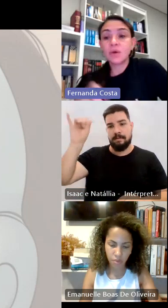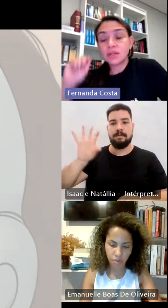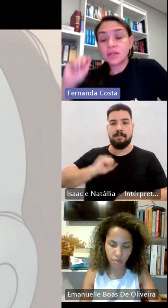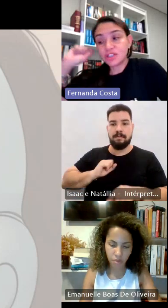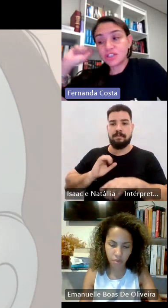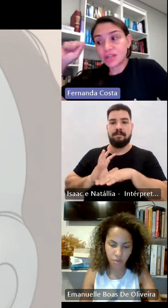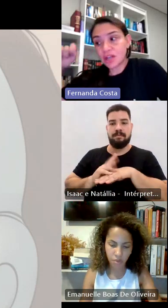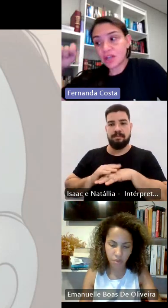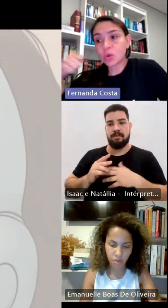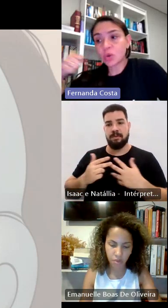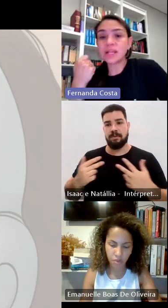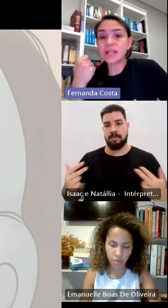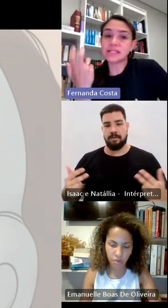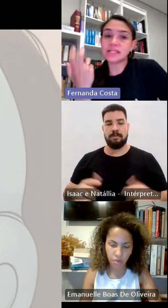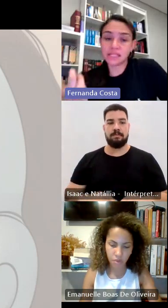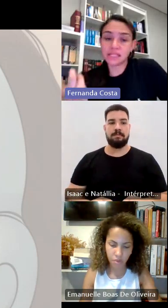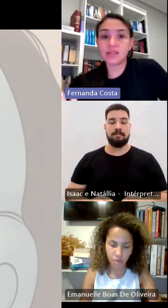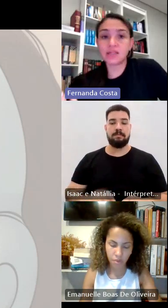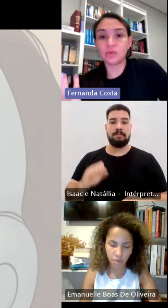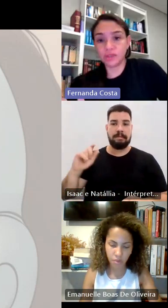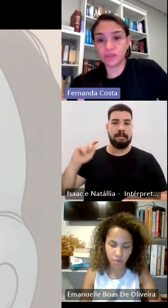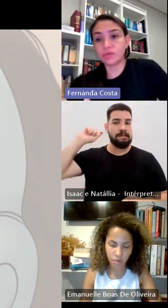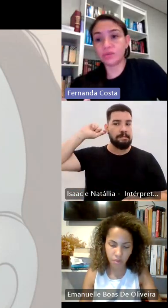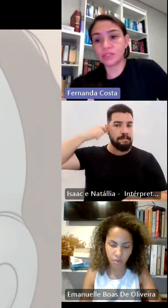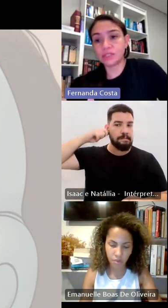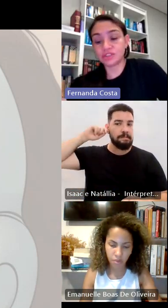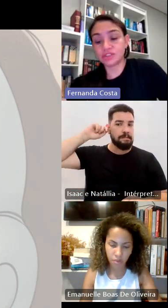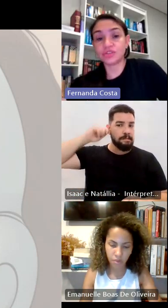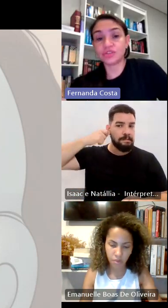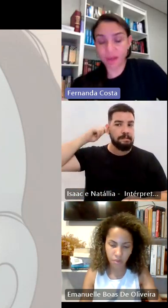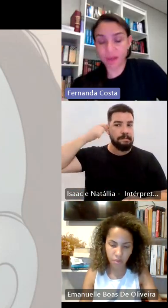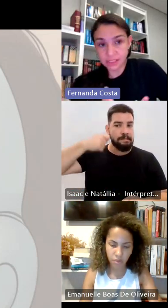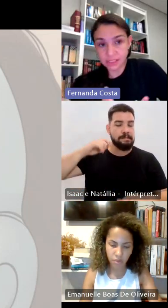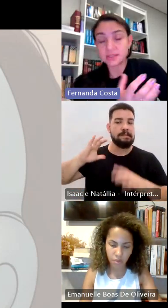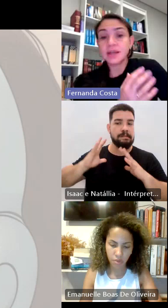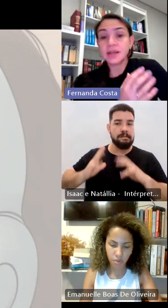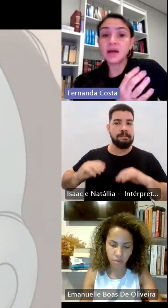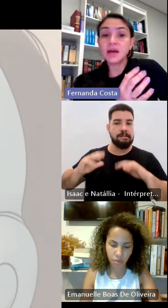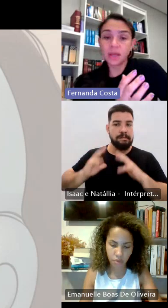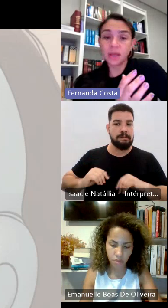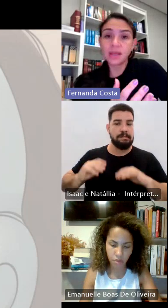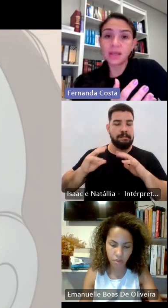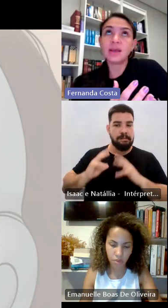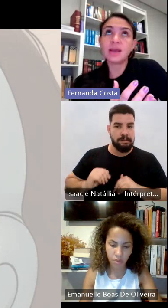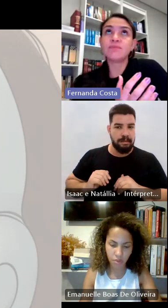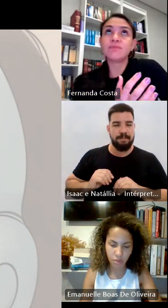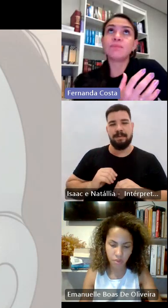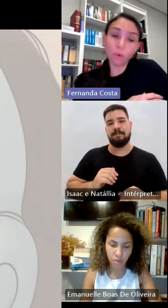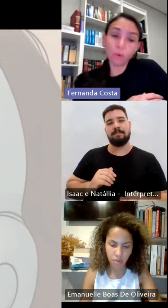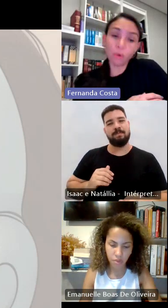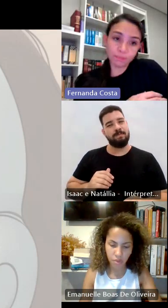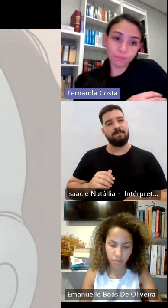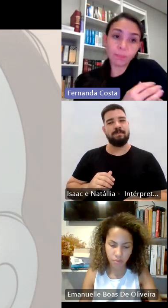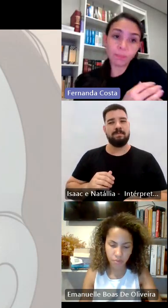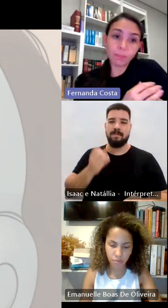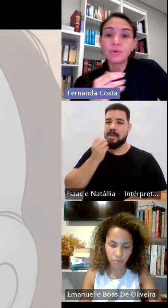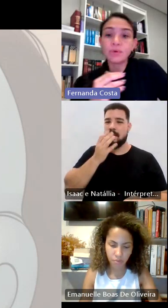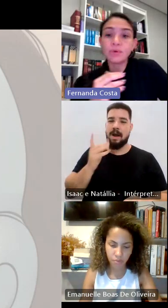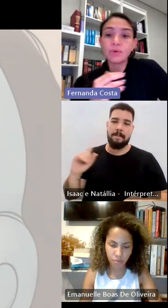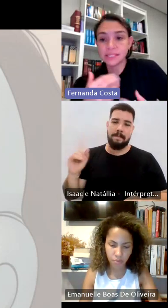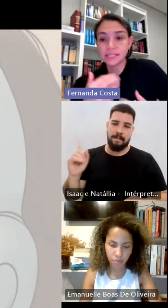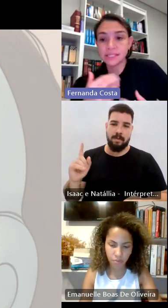Então, retirar toda essa cera do ouvido, como às vezes a gente faz, não é bom. Por